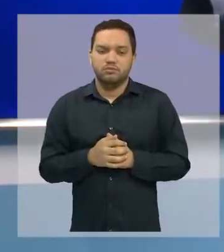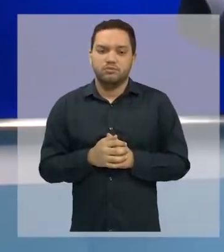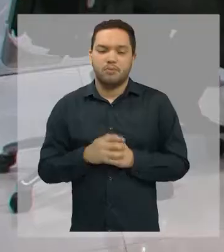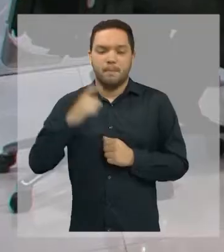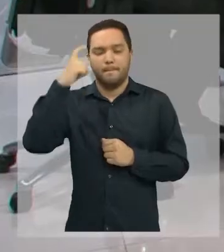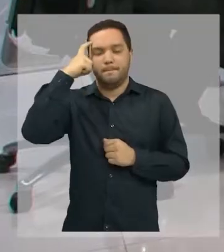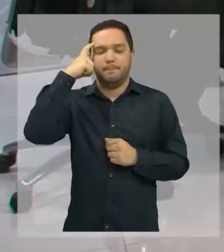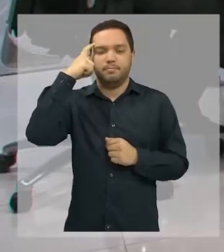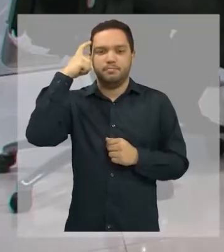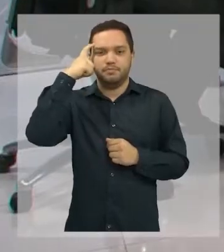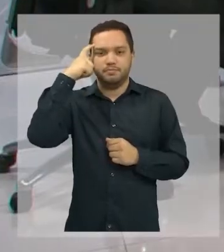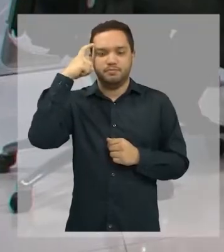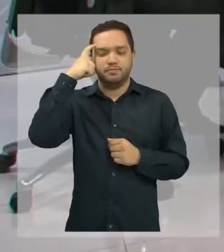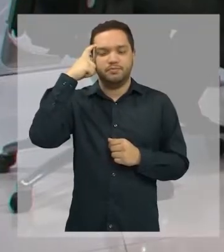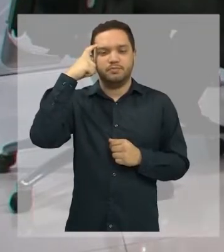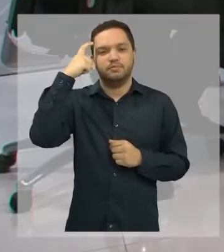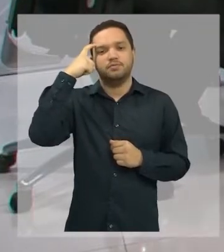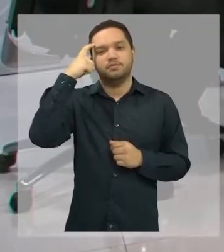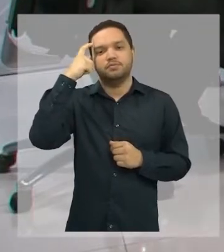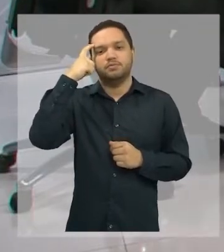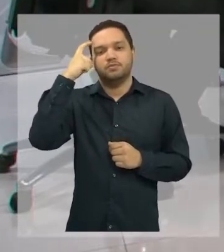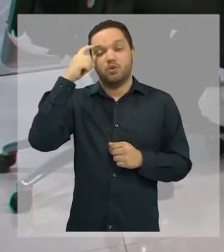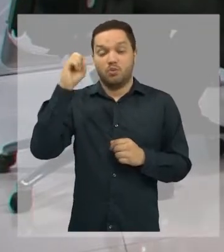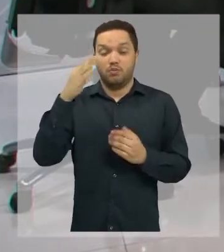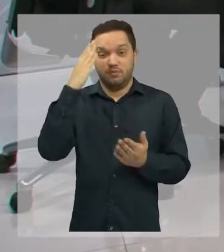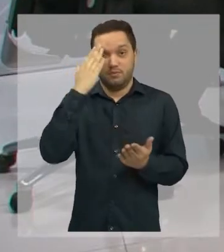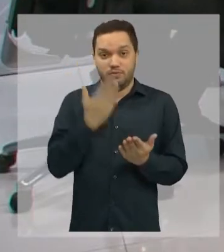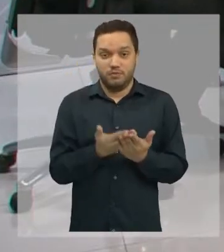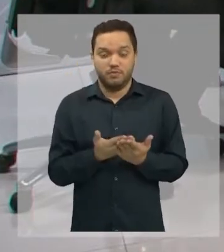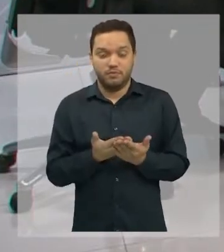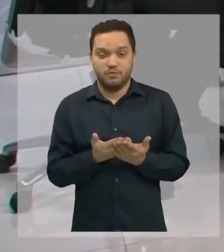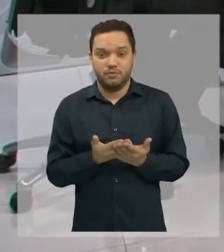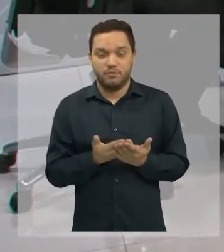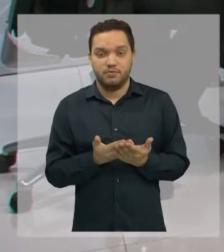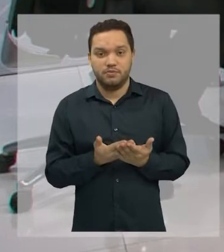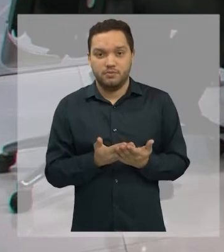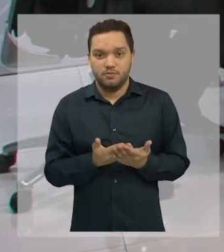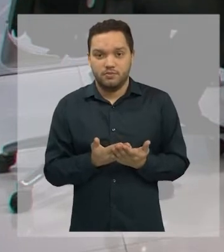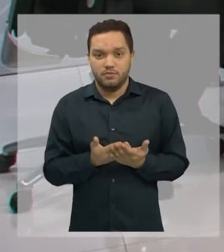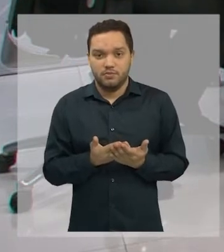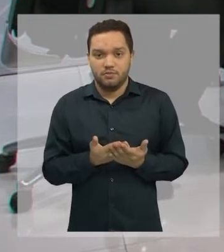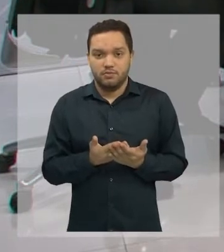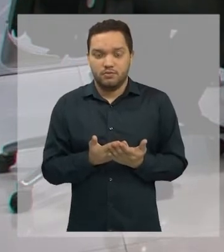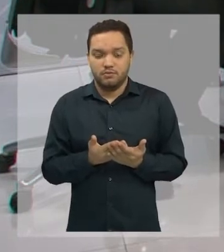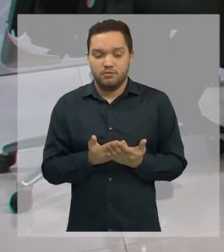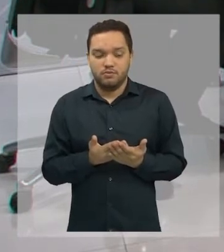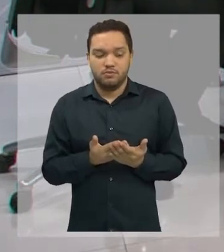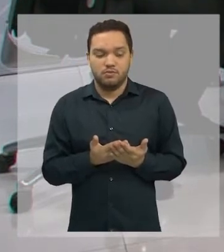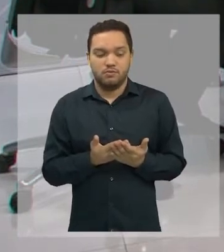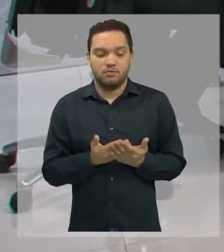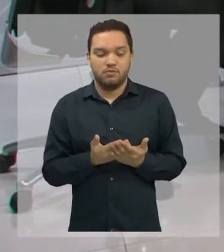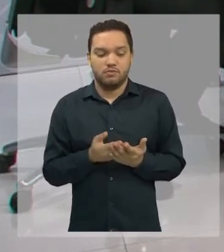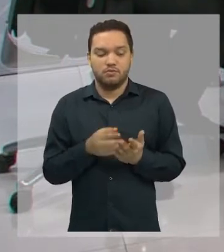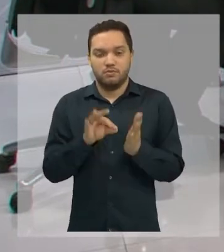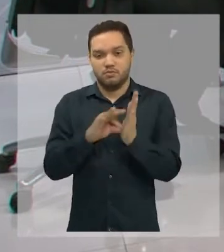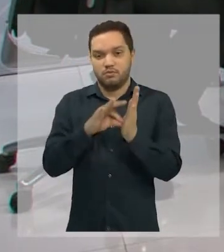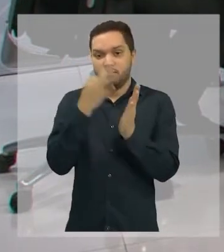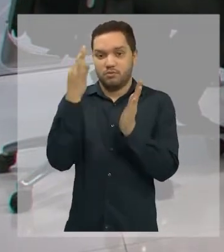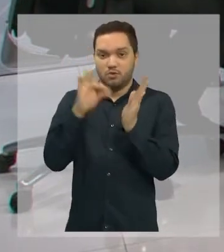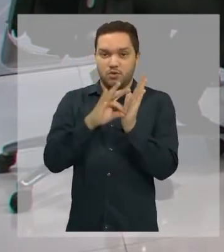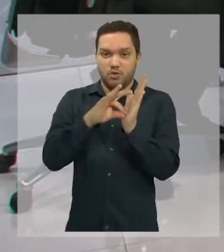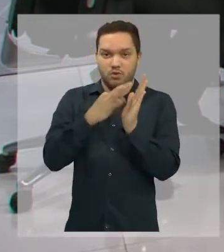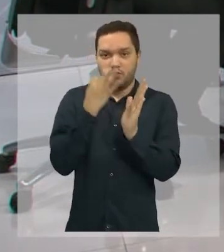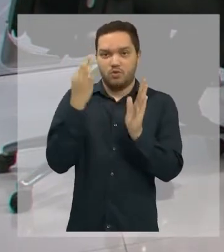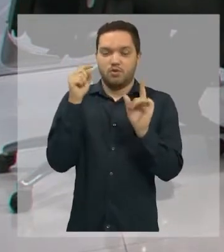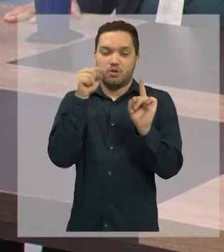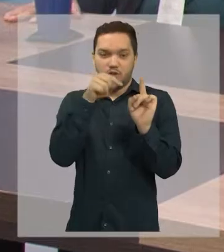imaginar ou ter como verdade de que basta que eu tenha contratado o escritório do filho do